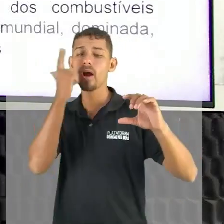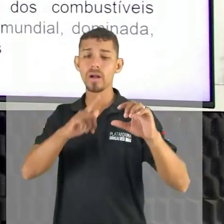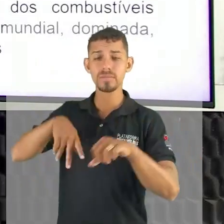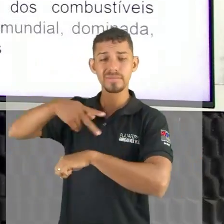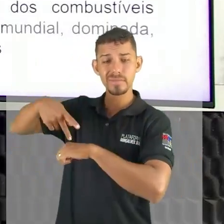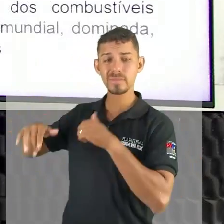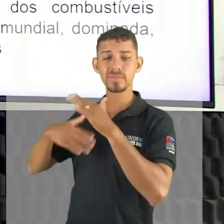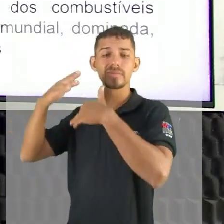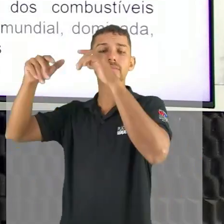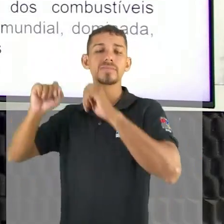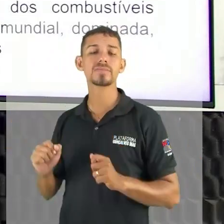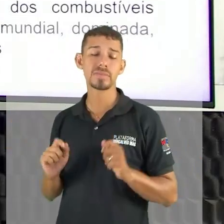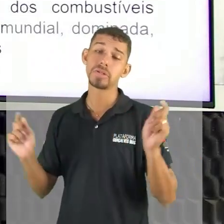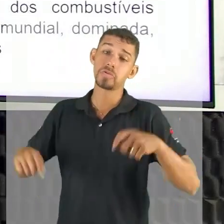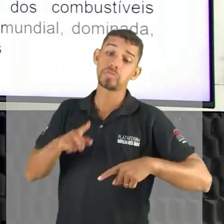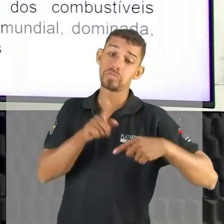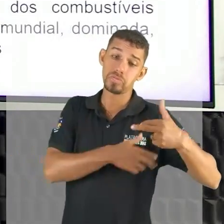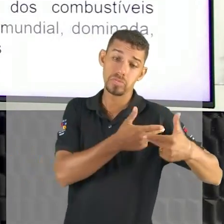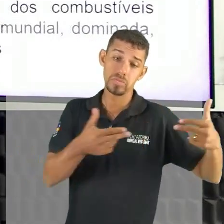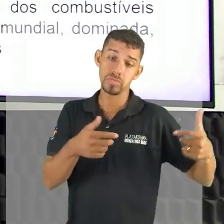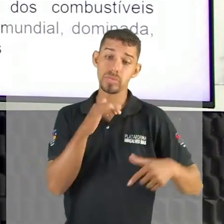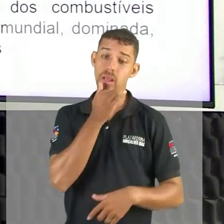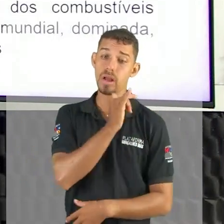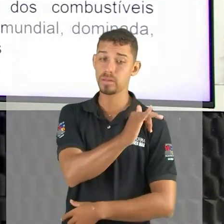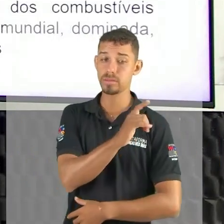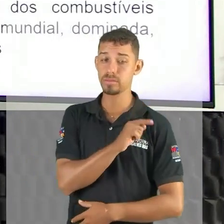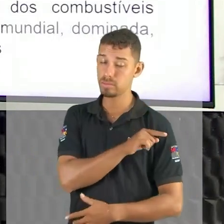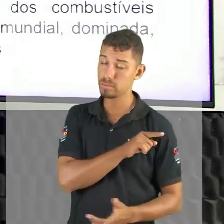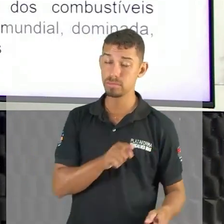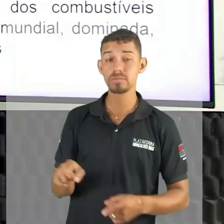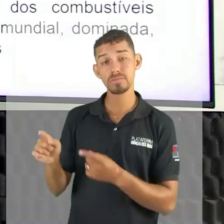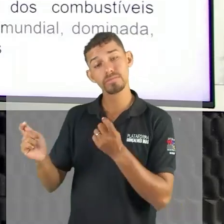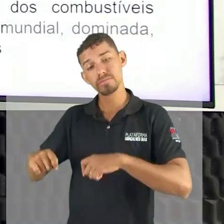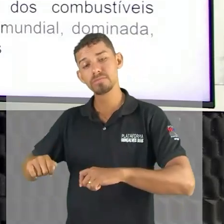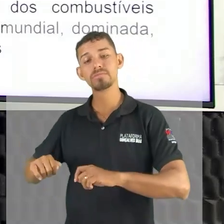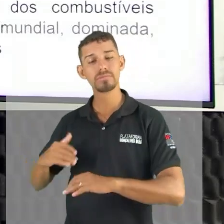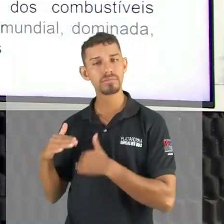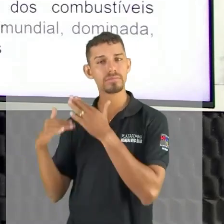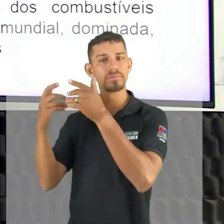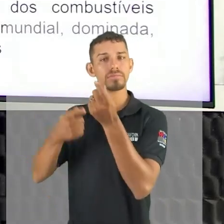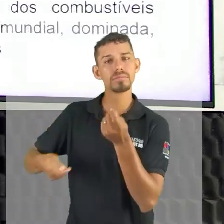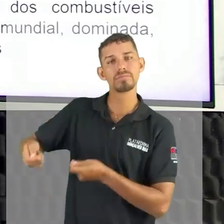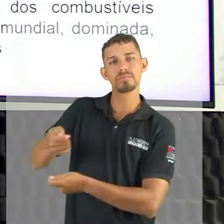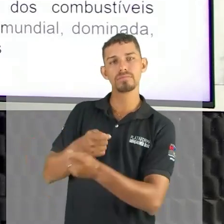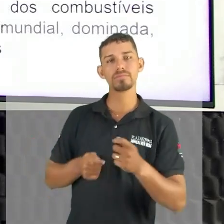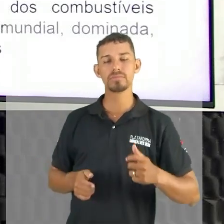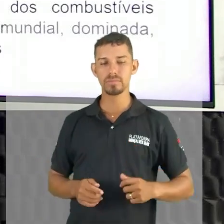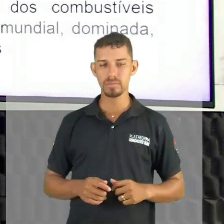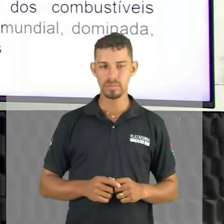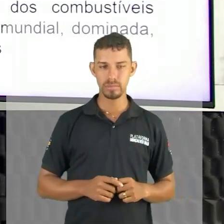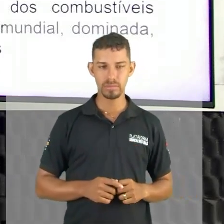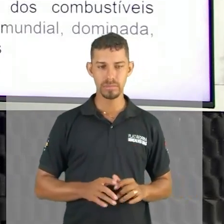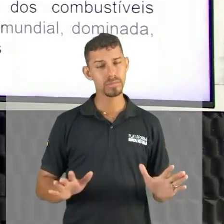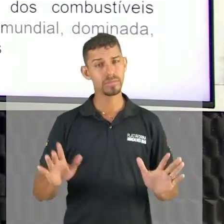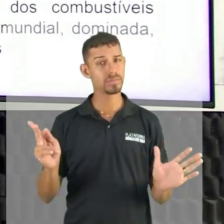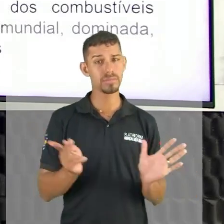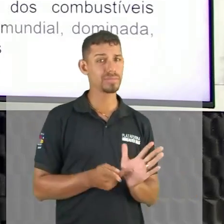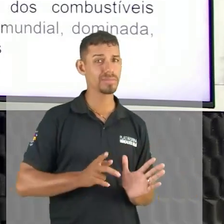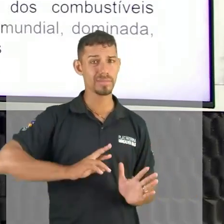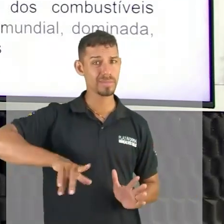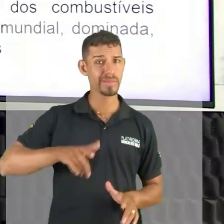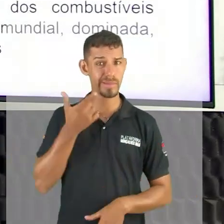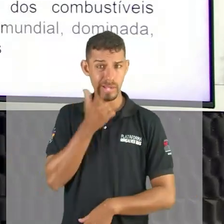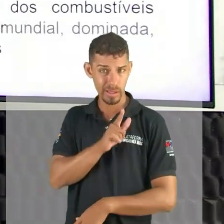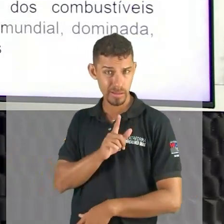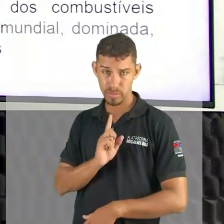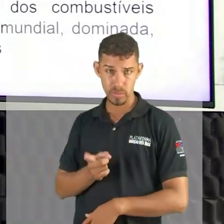em desenvolvimento acesso a matérias-primas e energia necessárias ao crescimento econômico. Na verdade, a ideia não é garantir